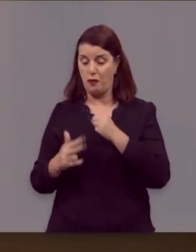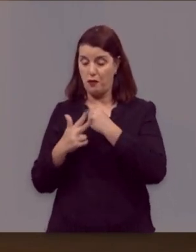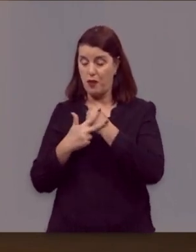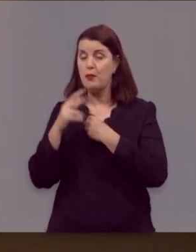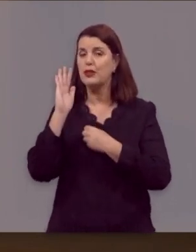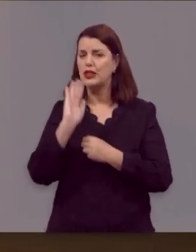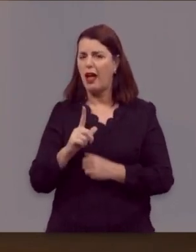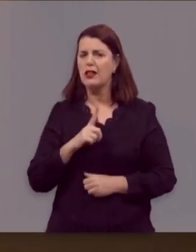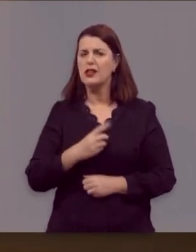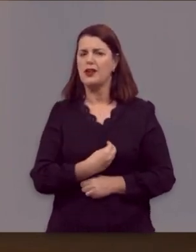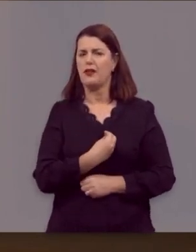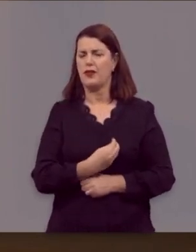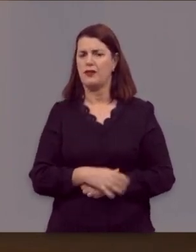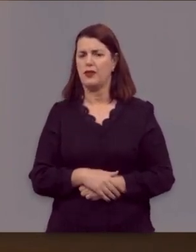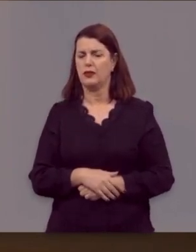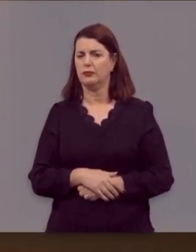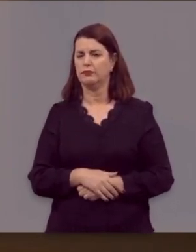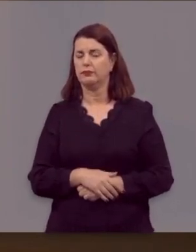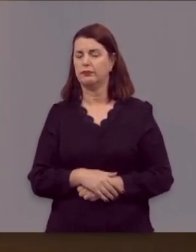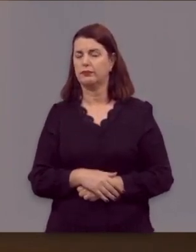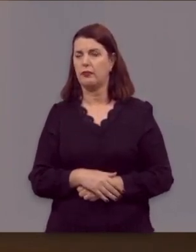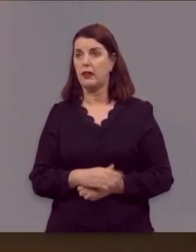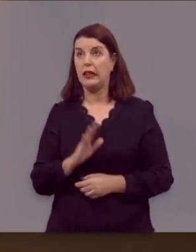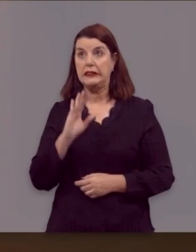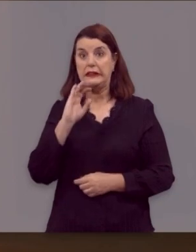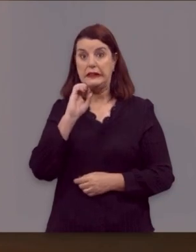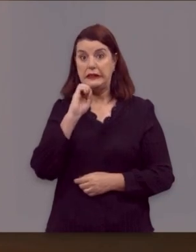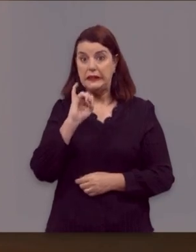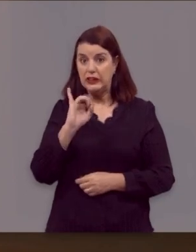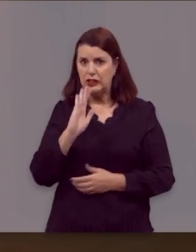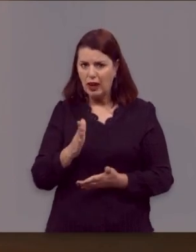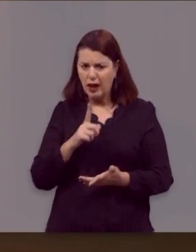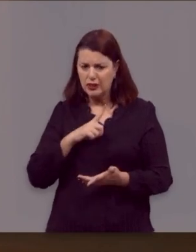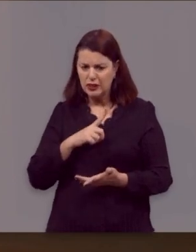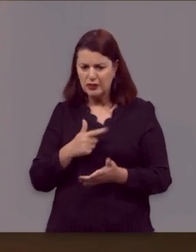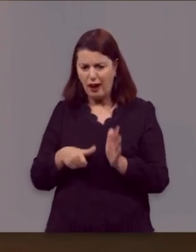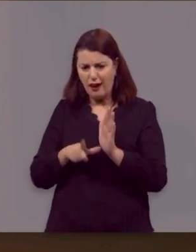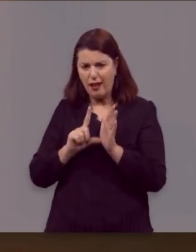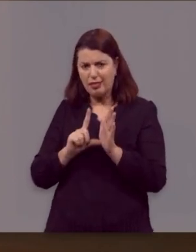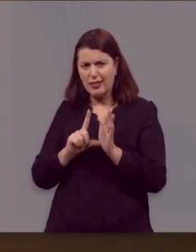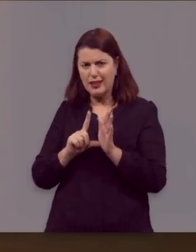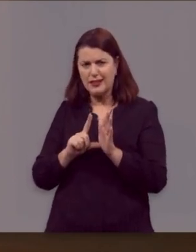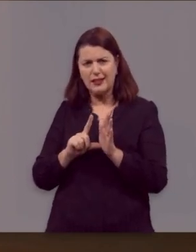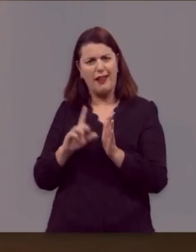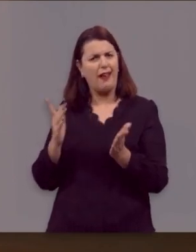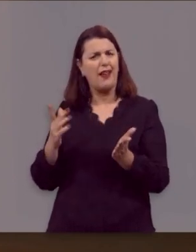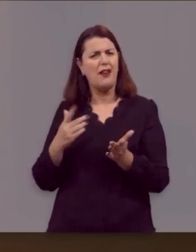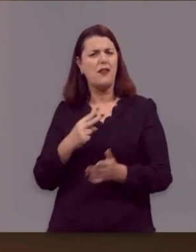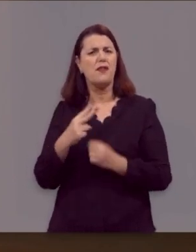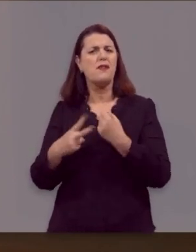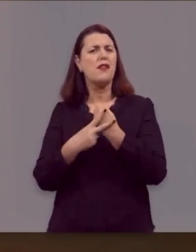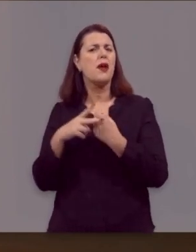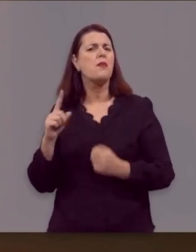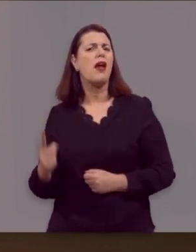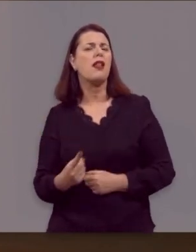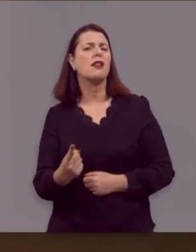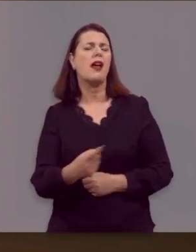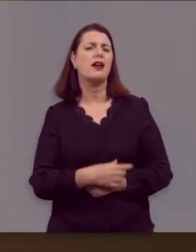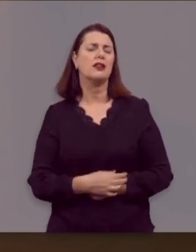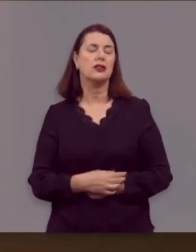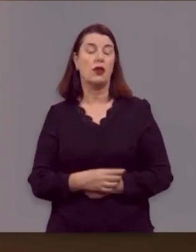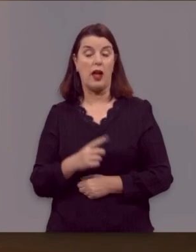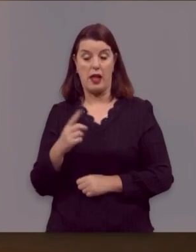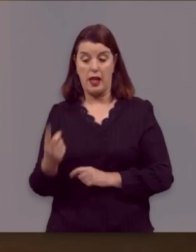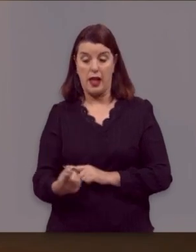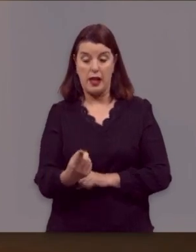já existia quando tudo começou, então ele preexiste ao tempo. Logo, ele é eterno. E como